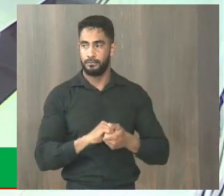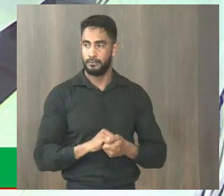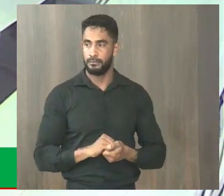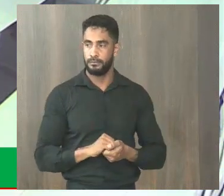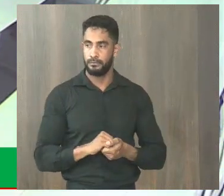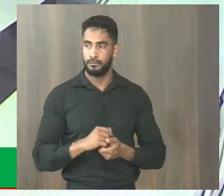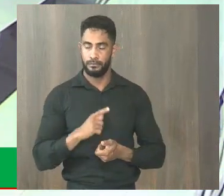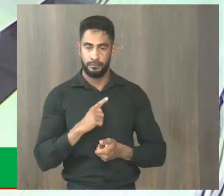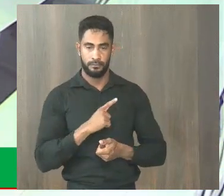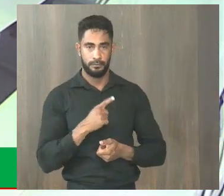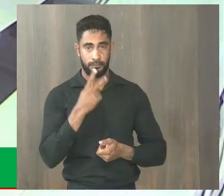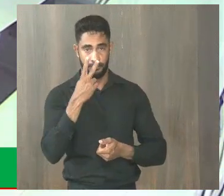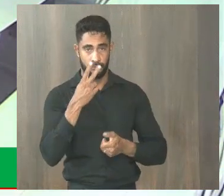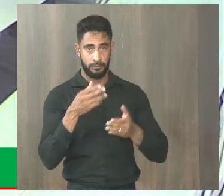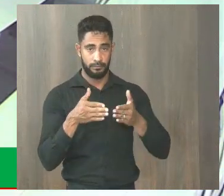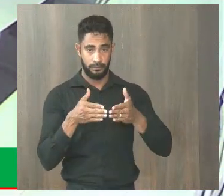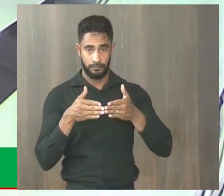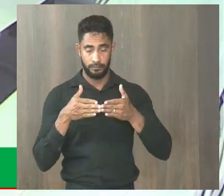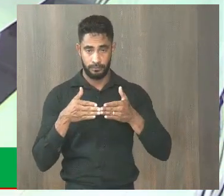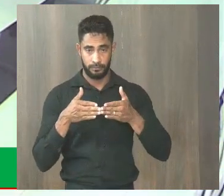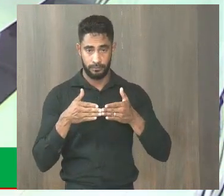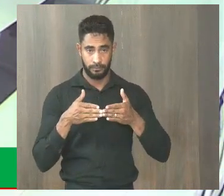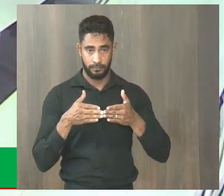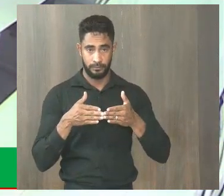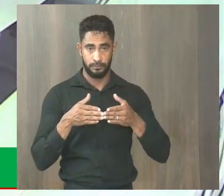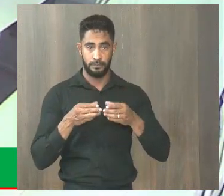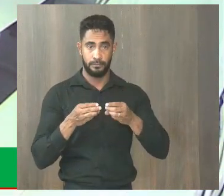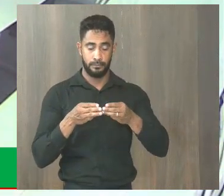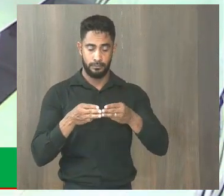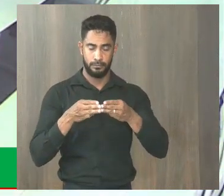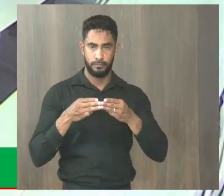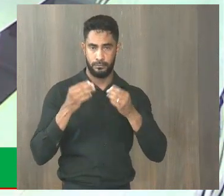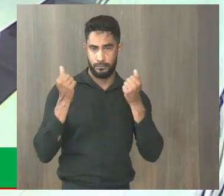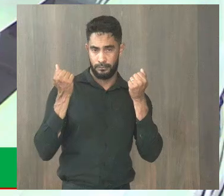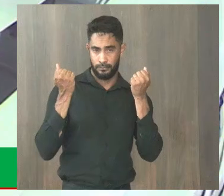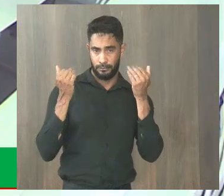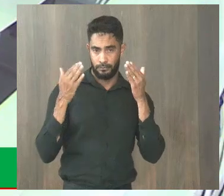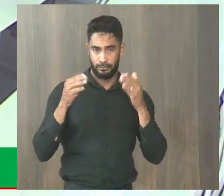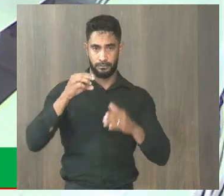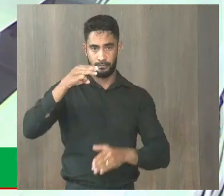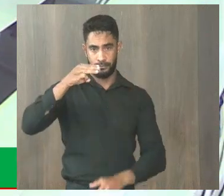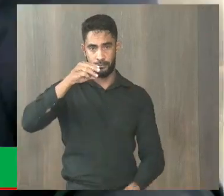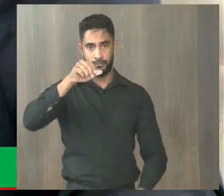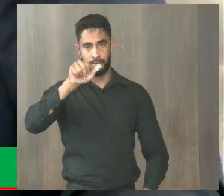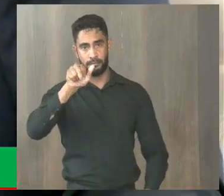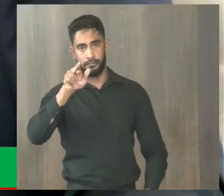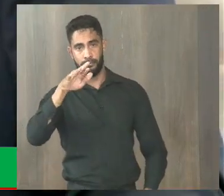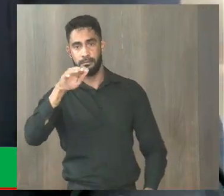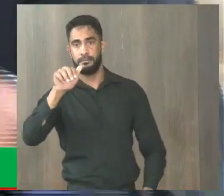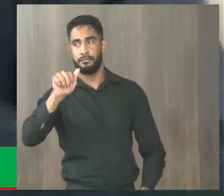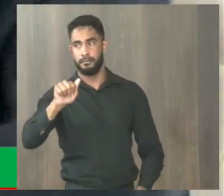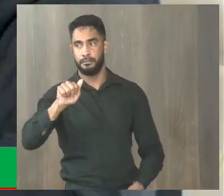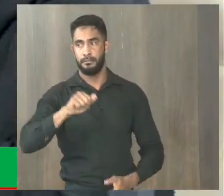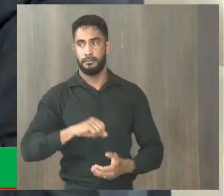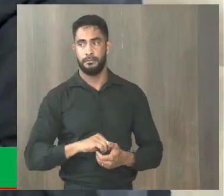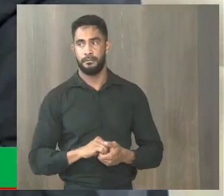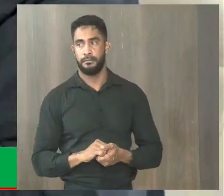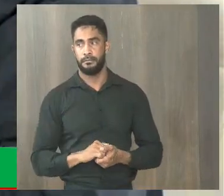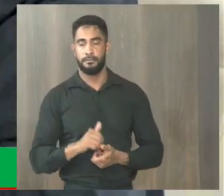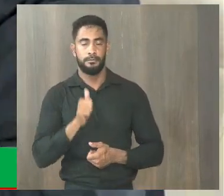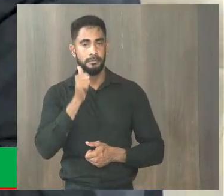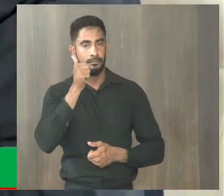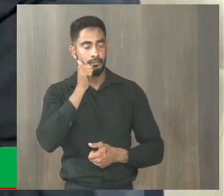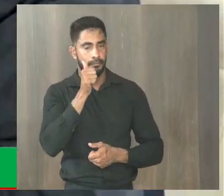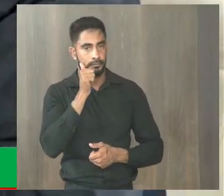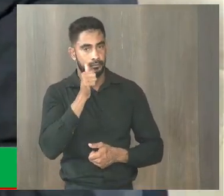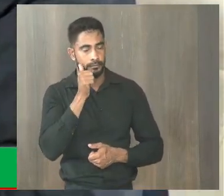tenho dois requerimentos aí. Eu tenho uma moção de aplauso à dona Maria Aparecida Gomes, uma senhora que